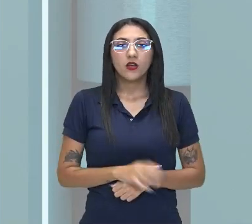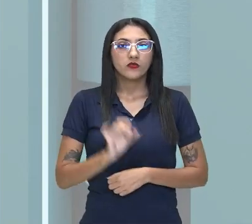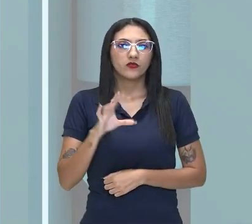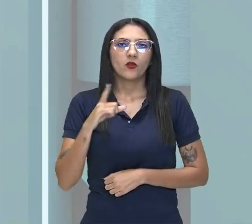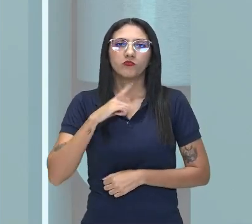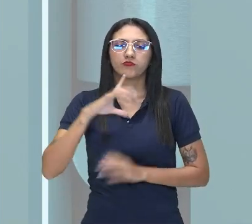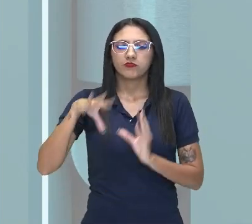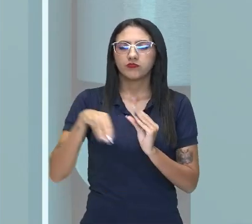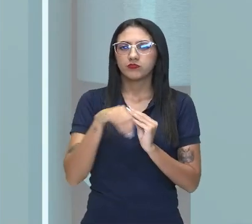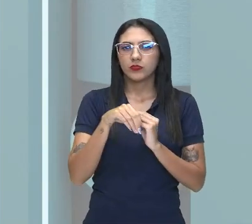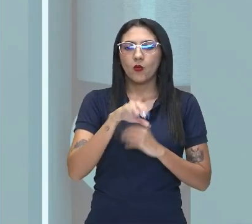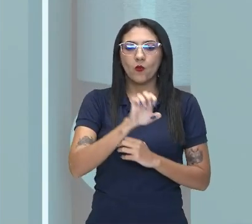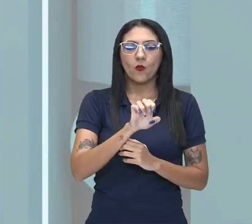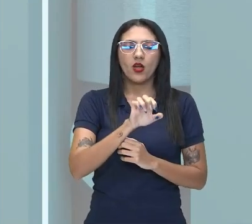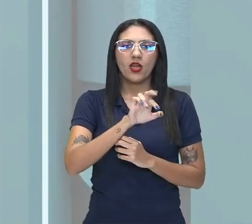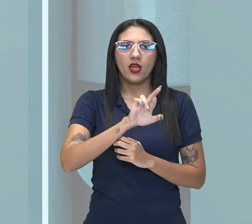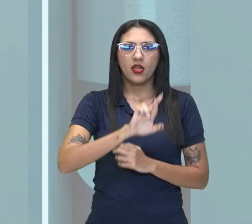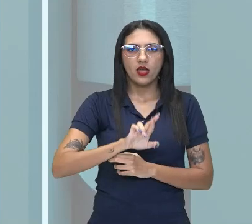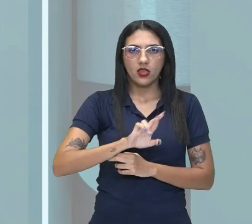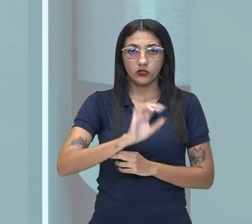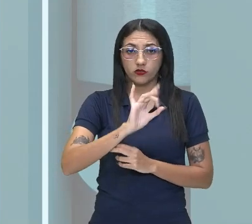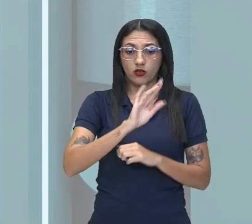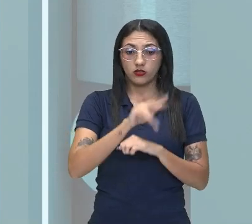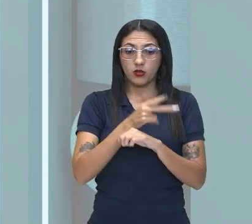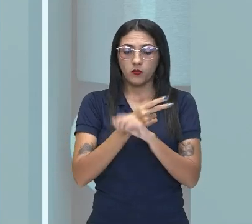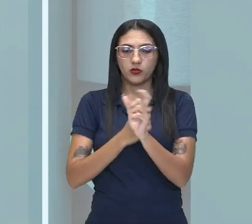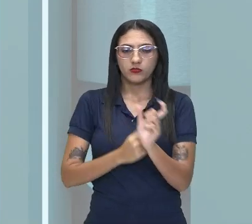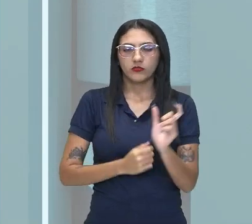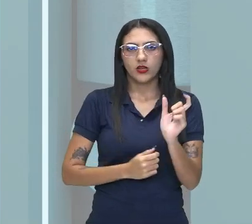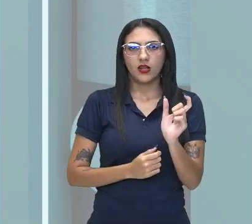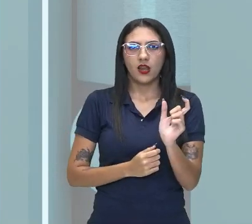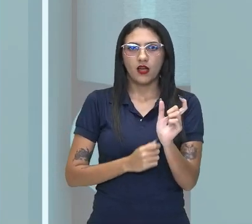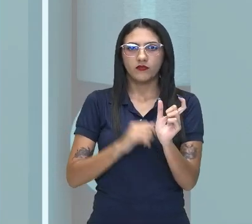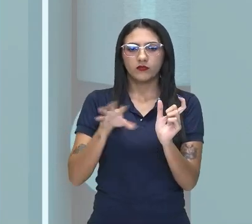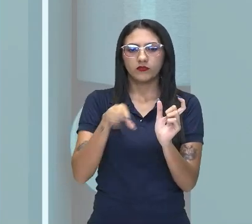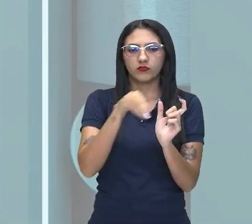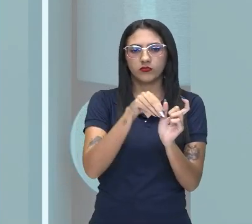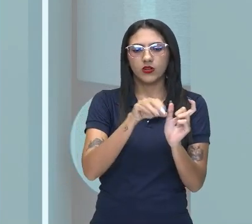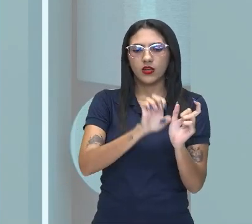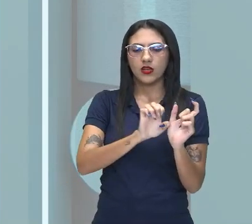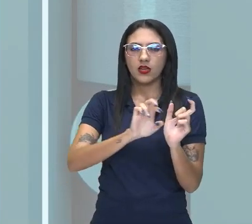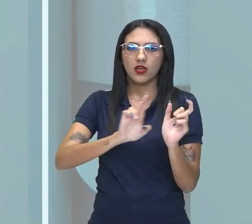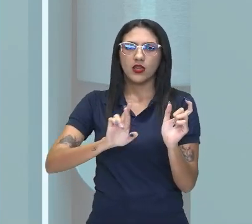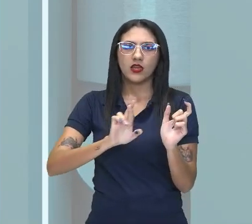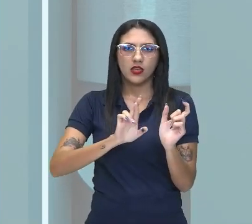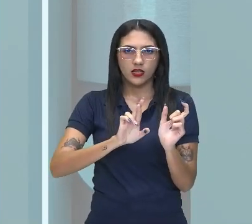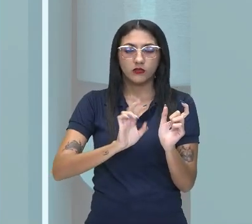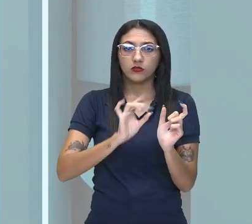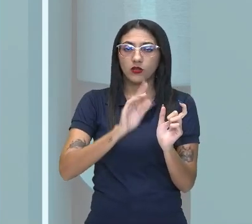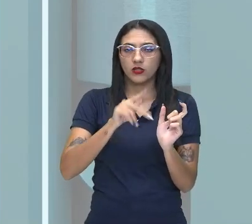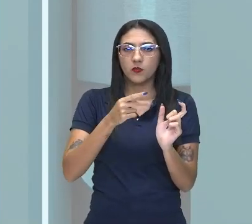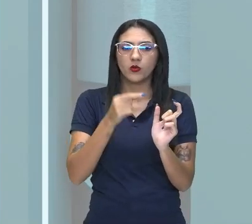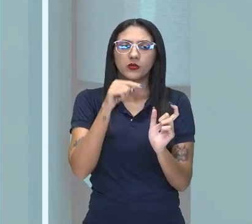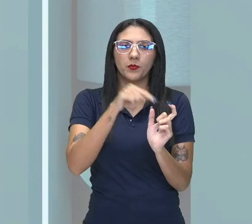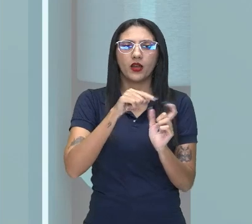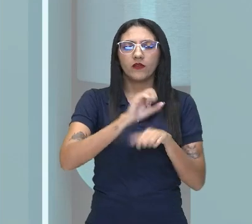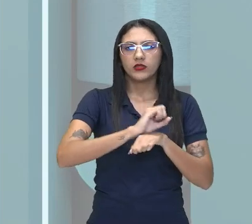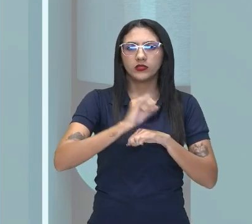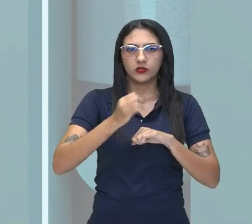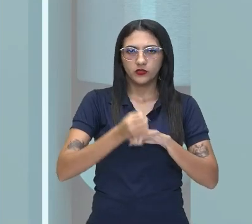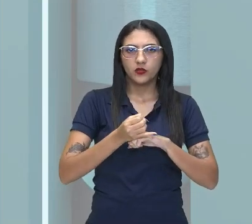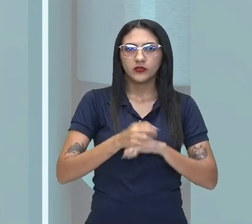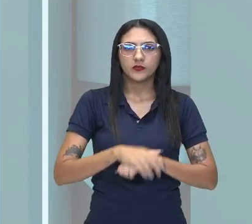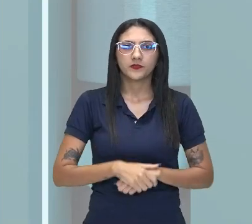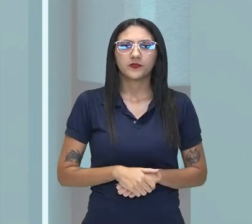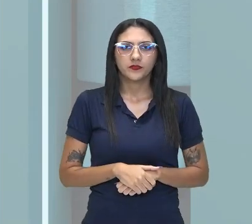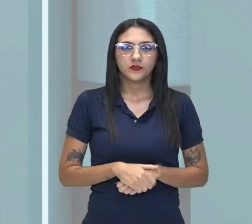o ER após esse adjetivo, ok? ER após o adjetivo.